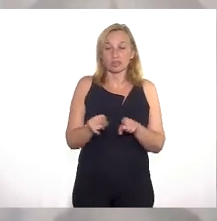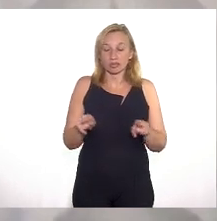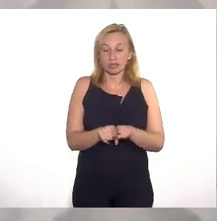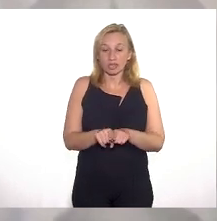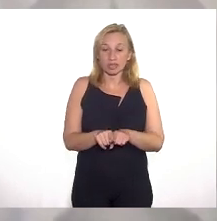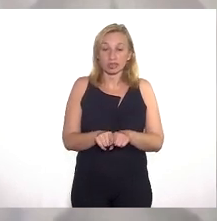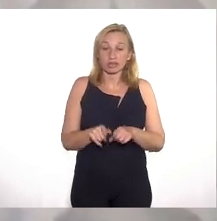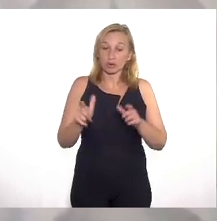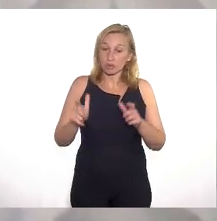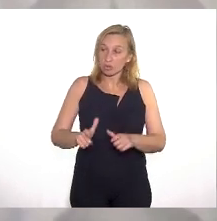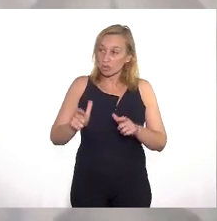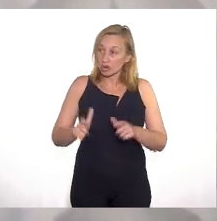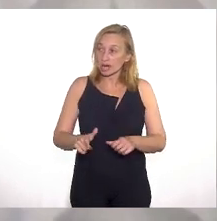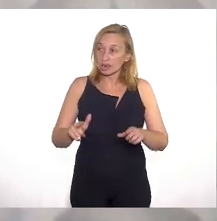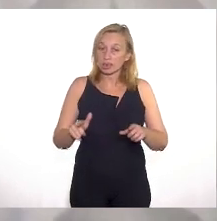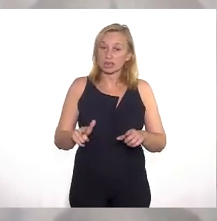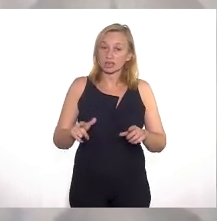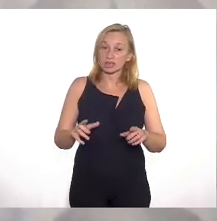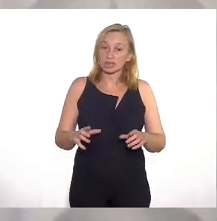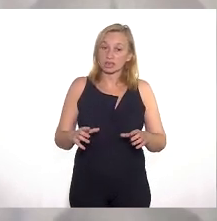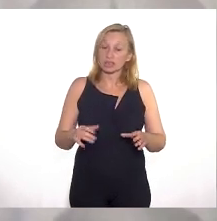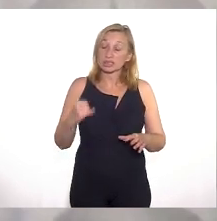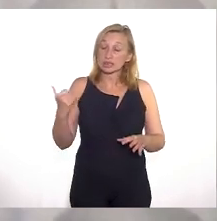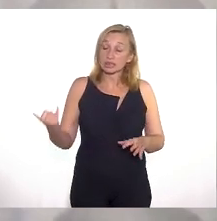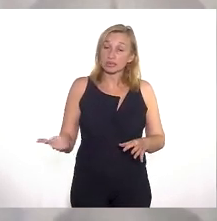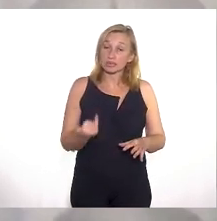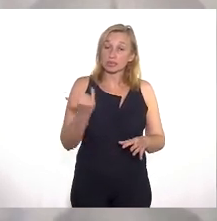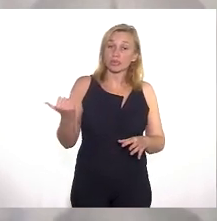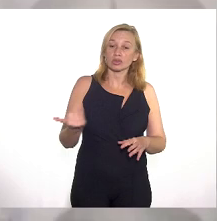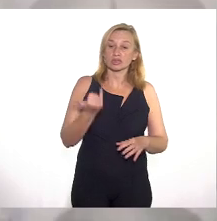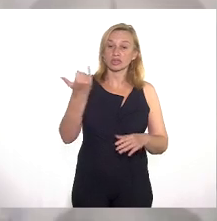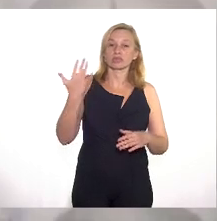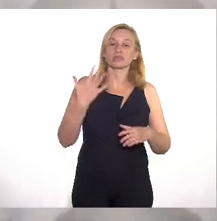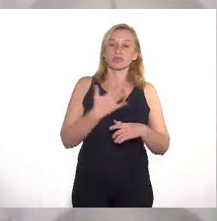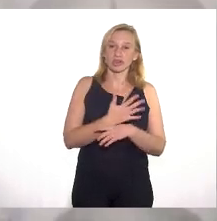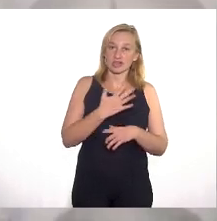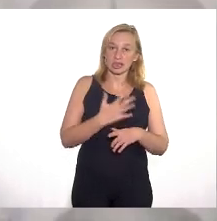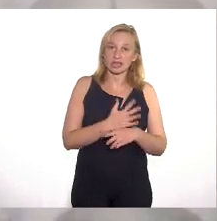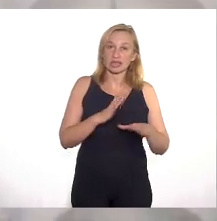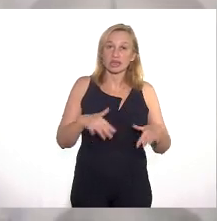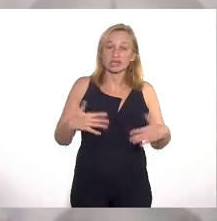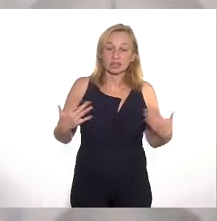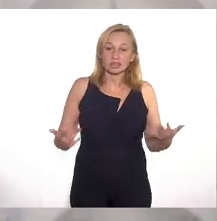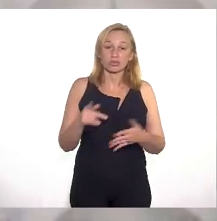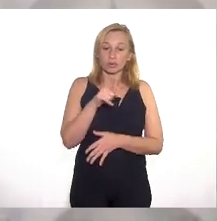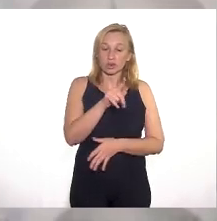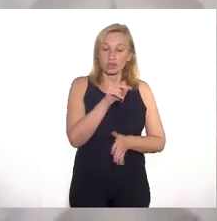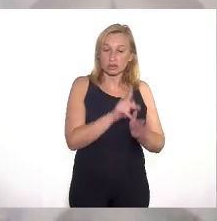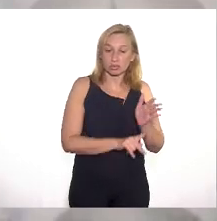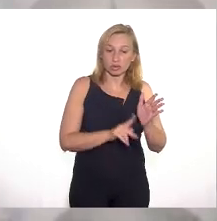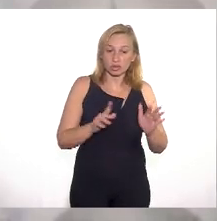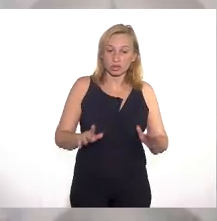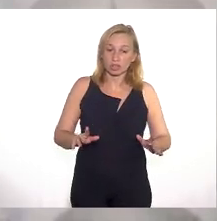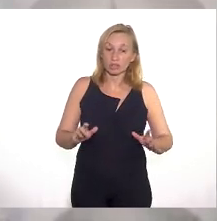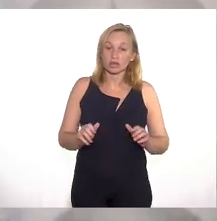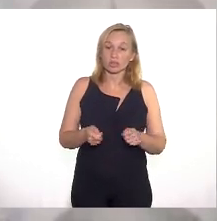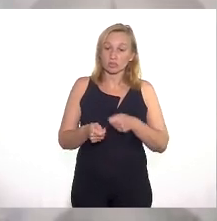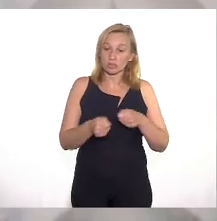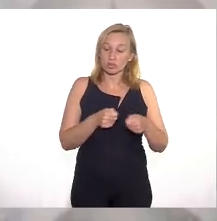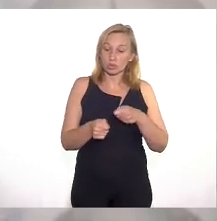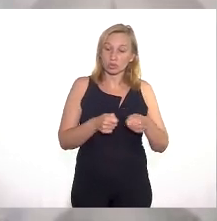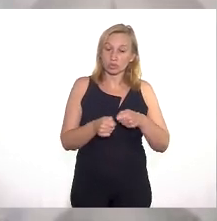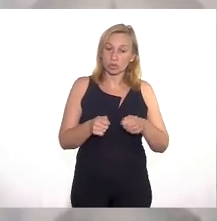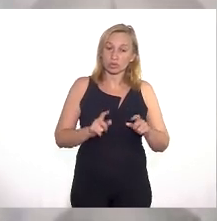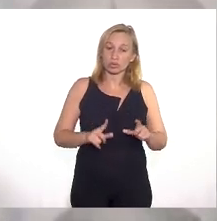aquele espaço um espaço cênico importante para a cidade. Então, que com esse projeto, com as ações de controle,